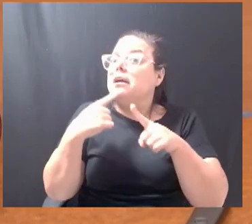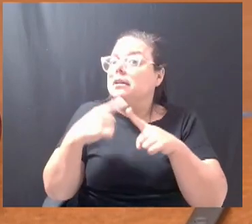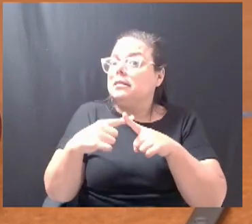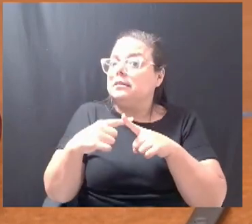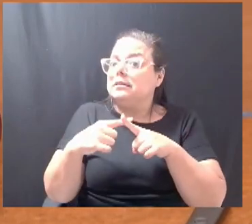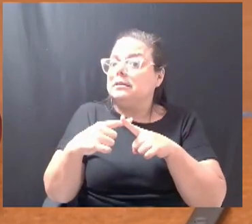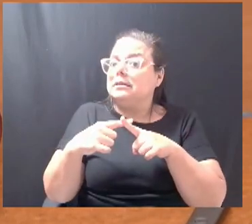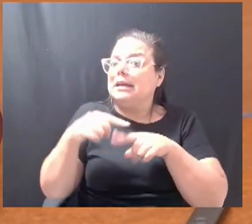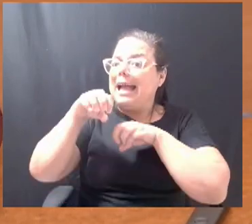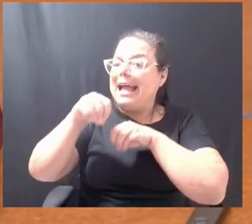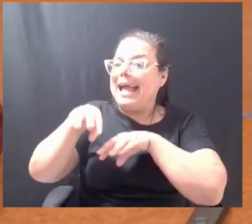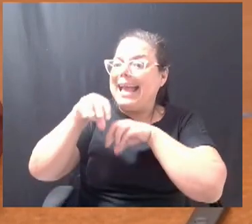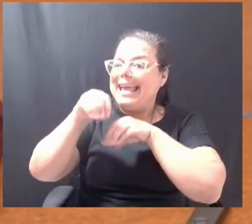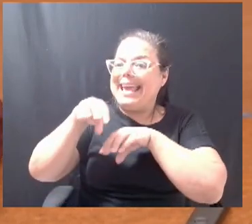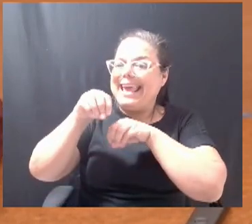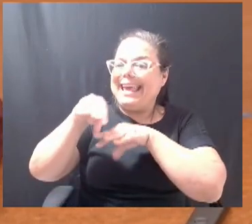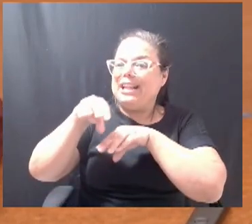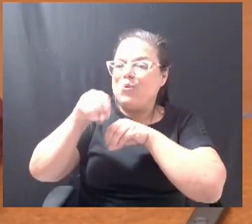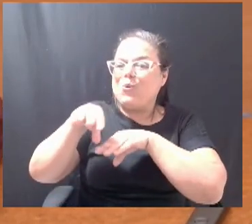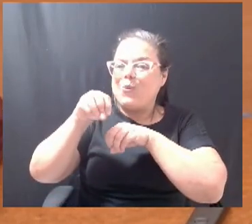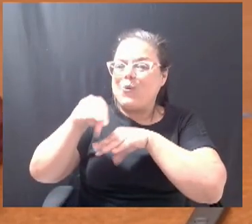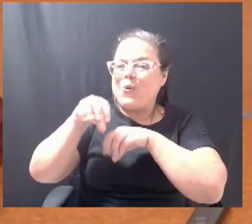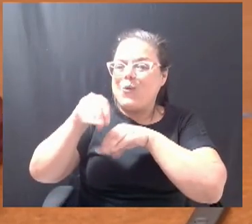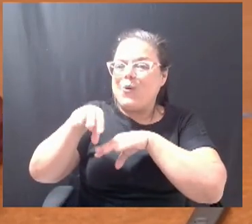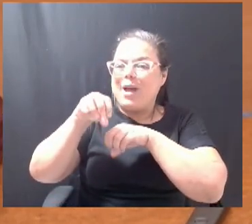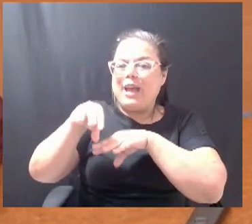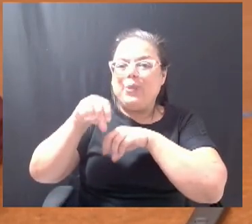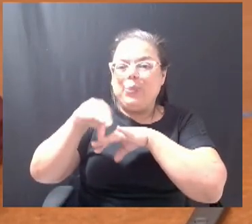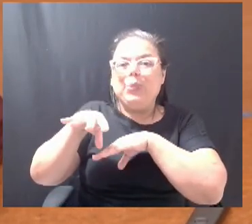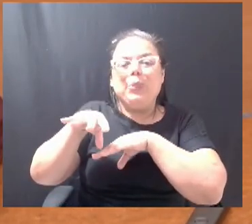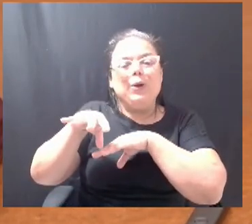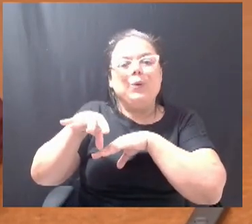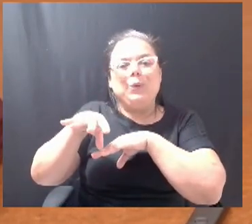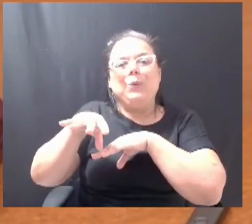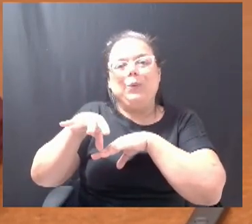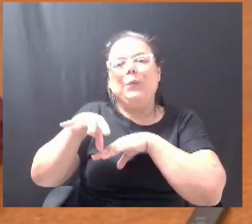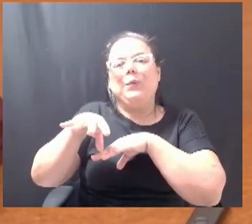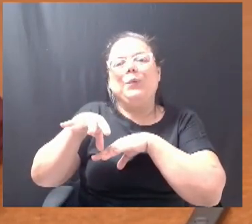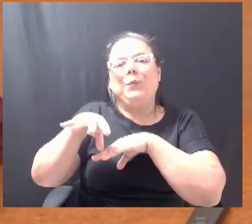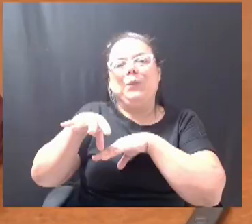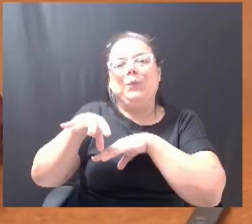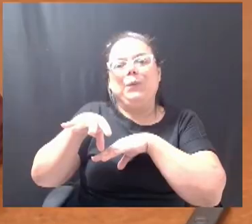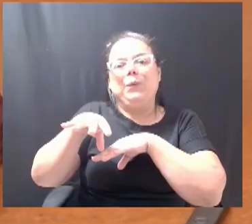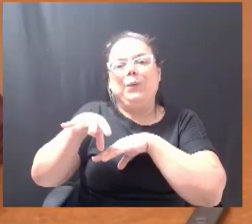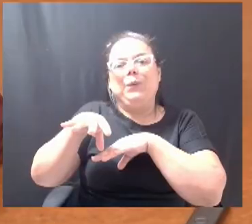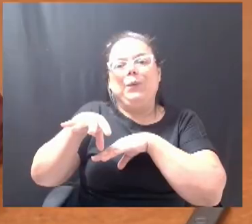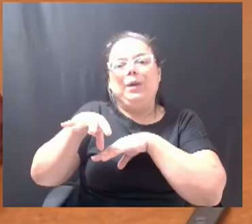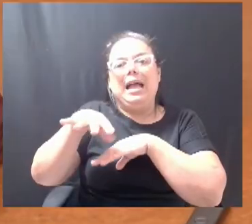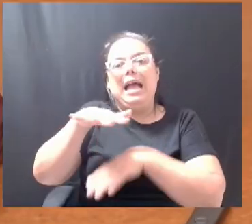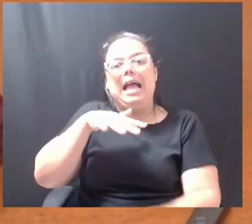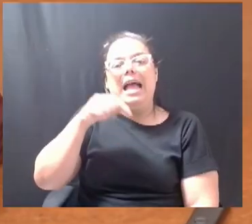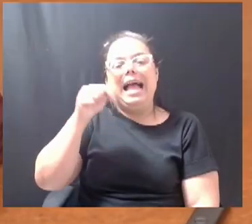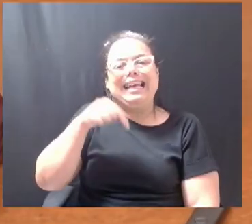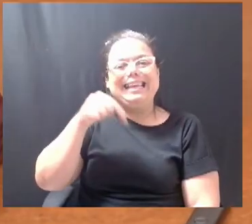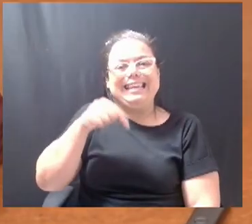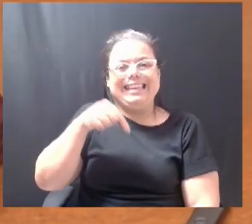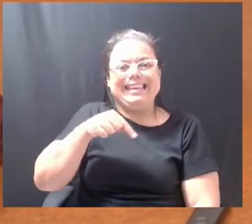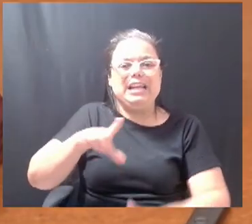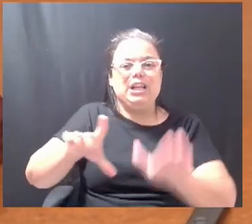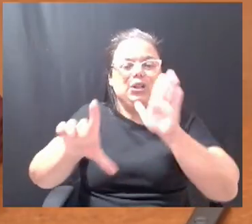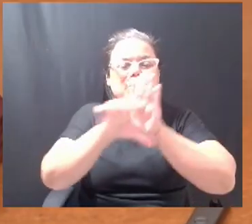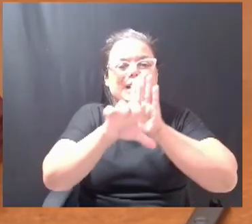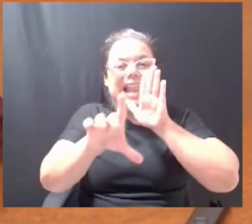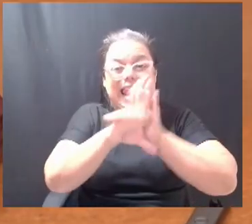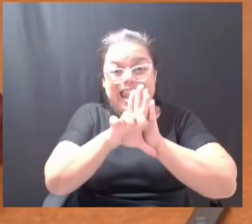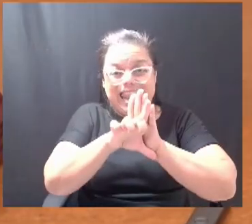né? Porque ela demanda. E a educação, principalmente a educação... Aqui em Campinas é o seguinte, toda lei que versa, que tem que passar em